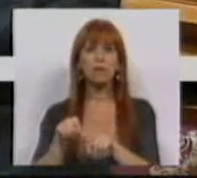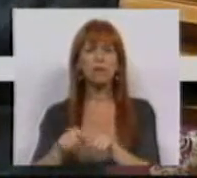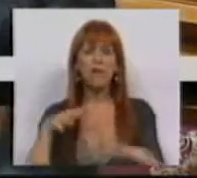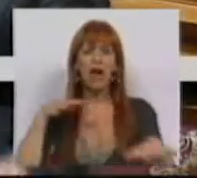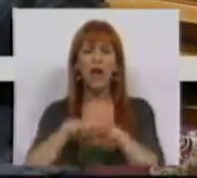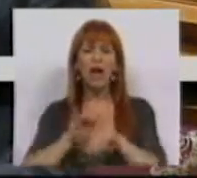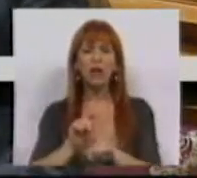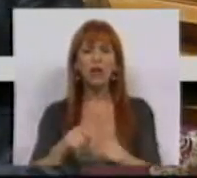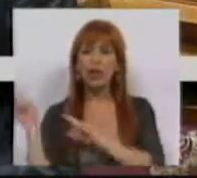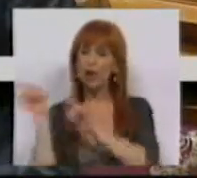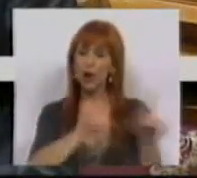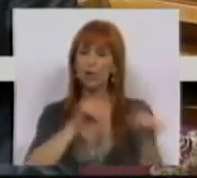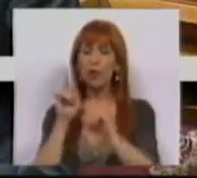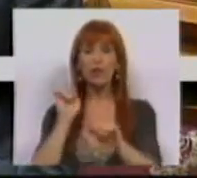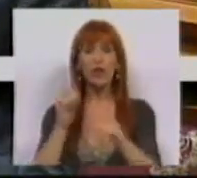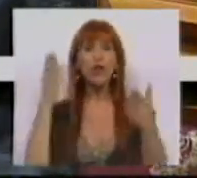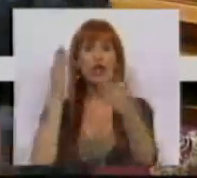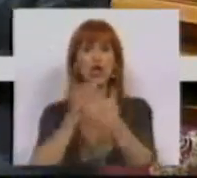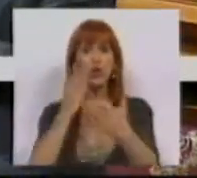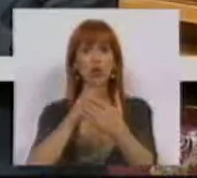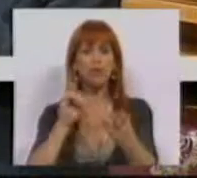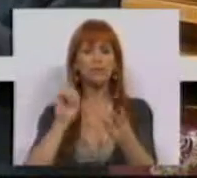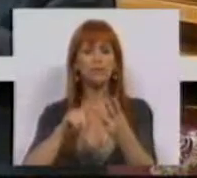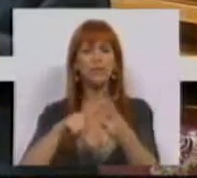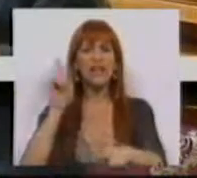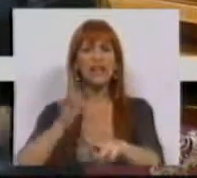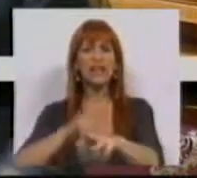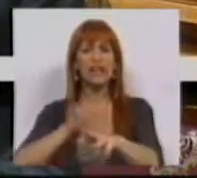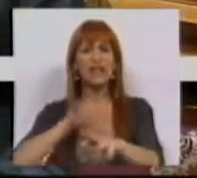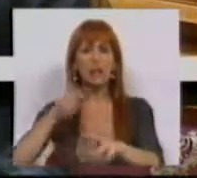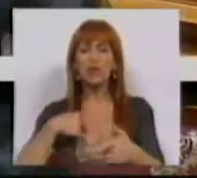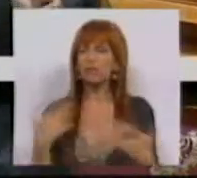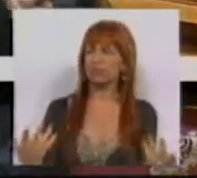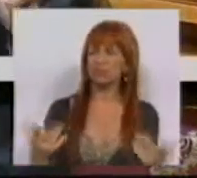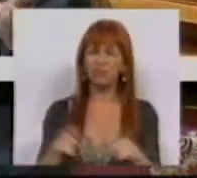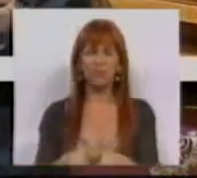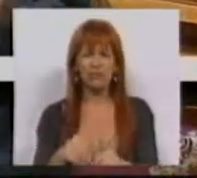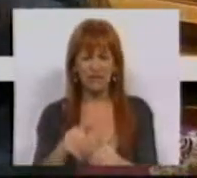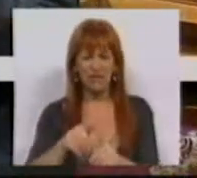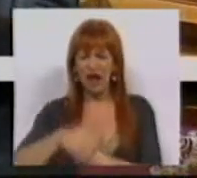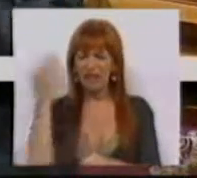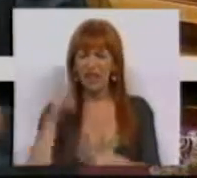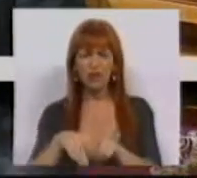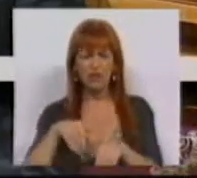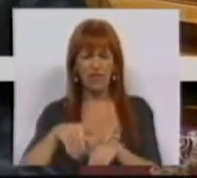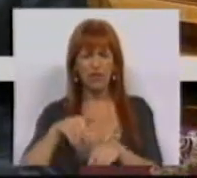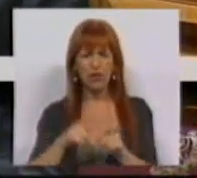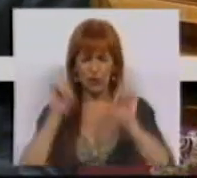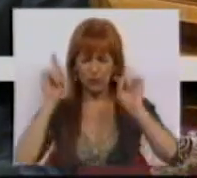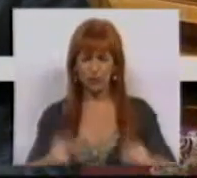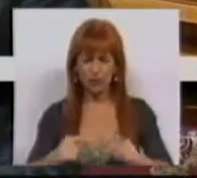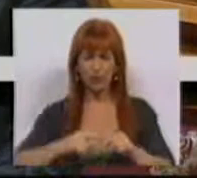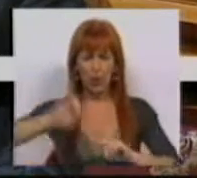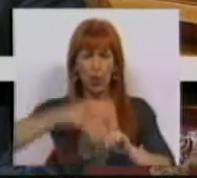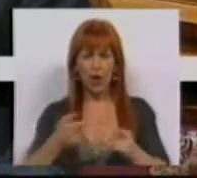da rede de transportes escolares? Quanto ao timing, então é a escassos dias do início do